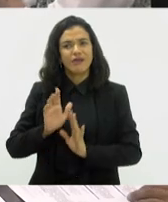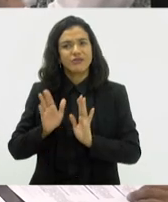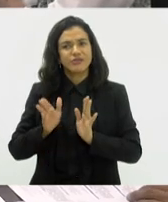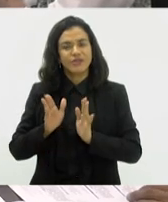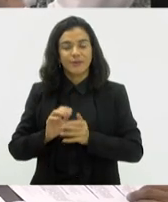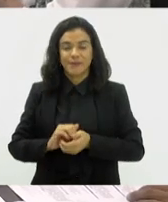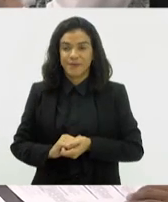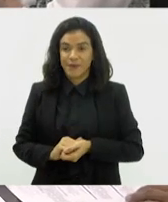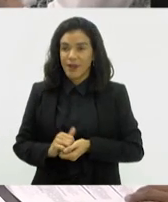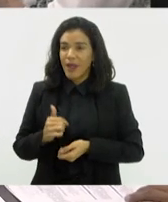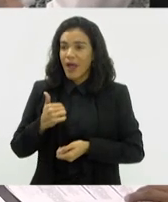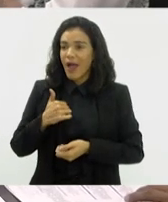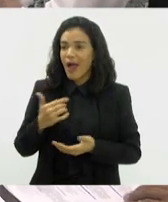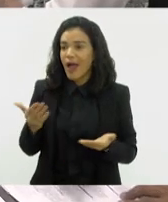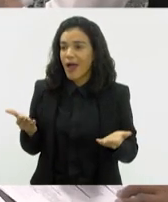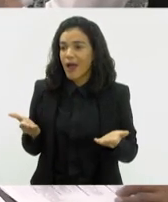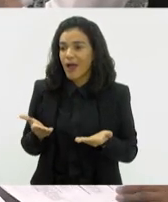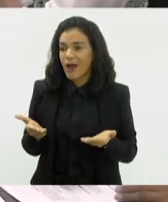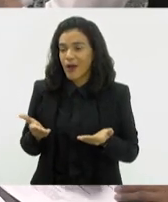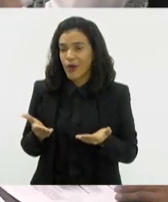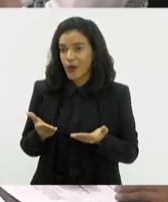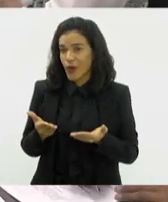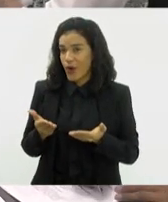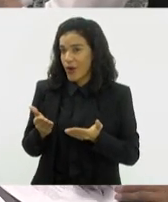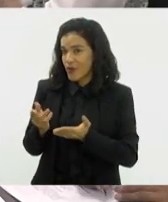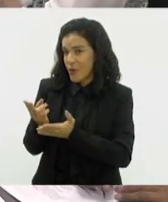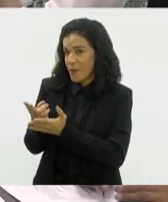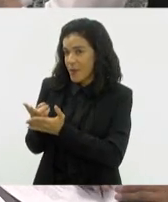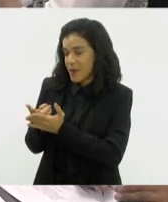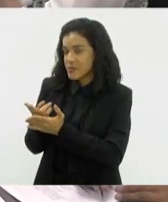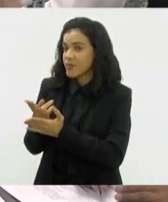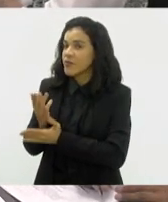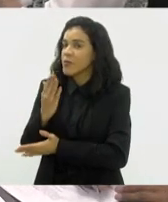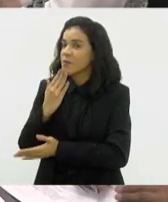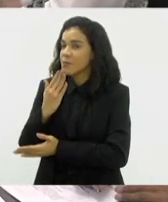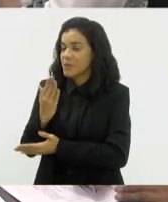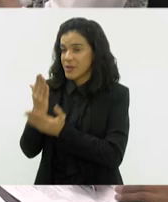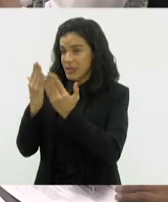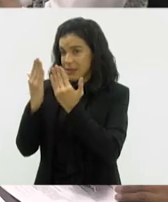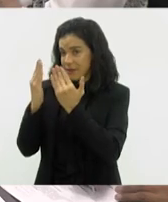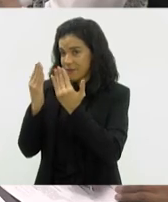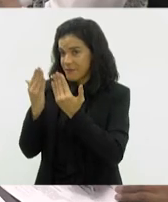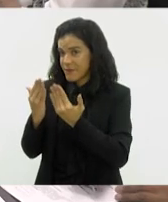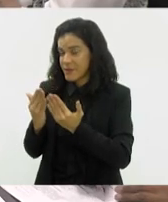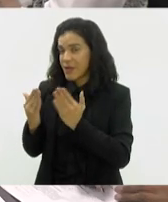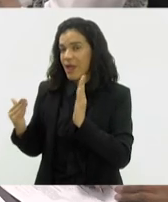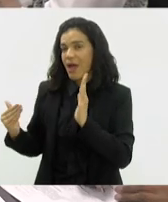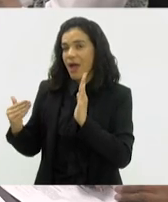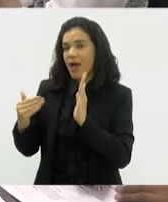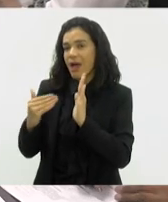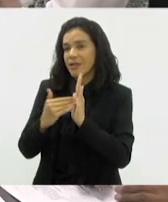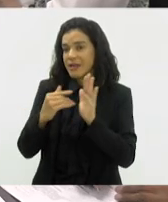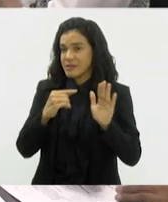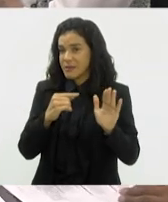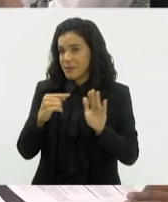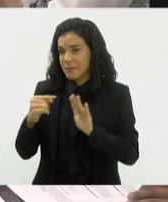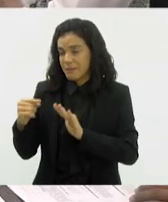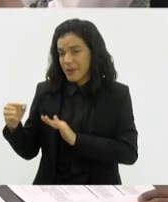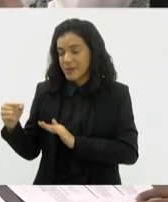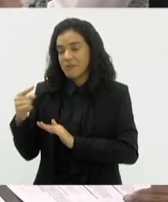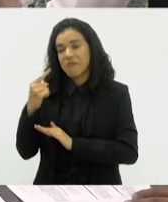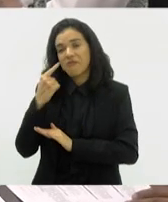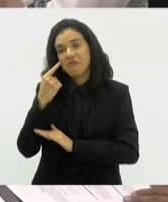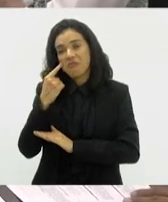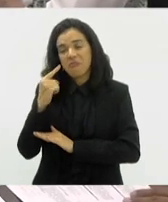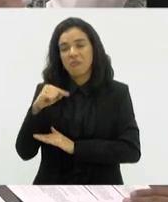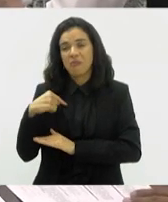Já é. Eu vou fazer a mesma coisa que fiz no outro. Vou pedir vista até a próxima sessão para ver o que a gente vai decidir. Está no